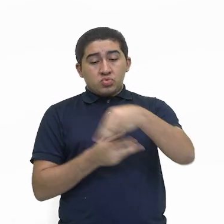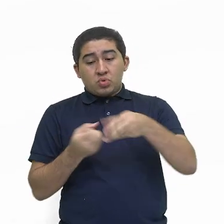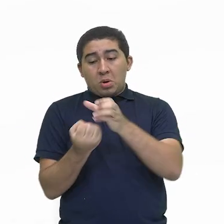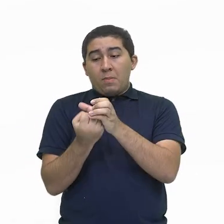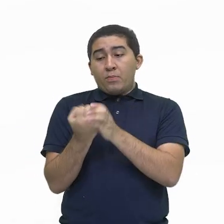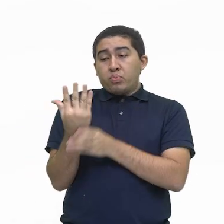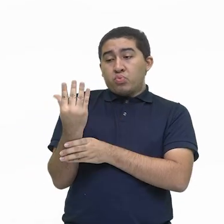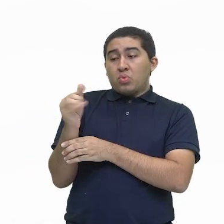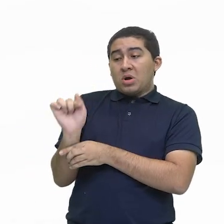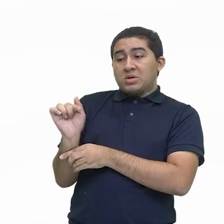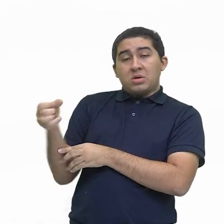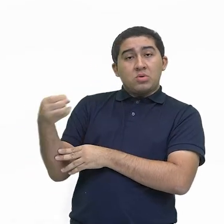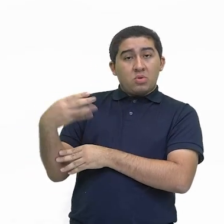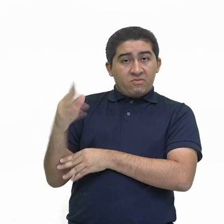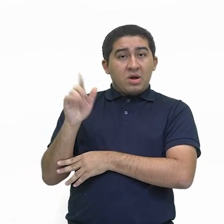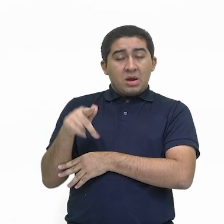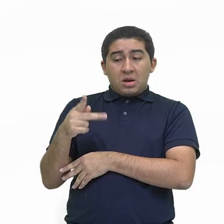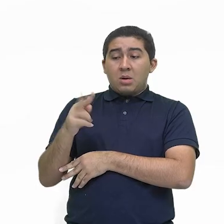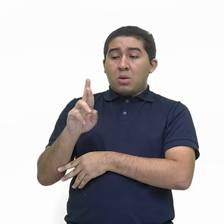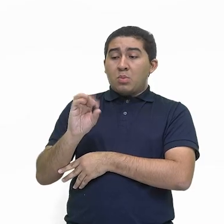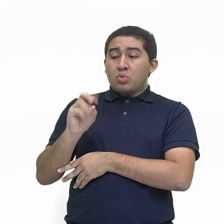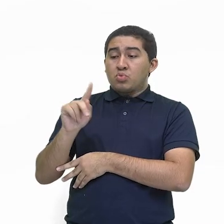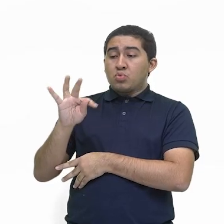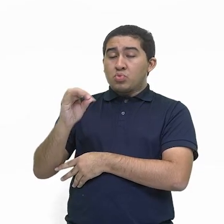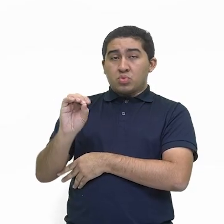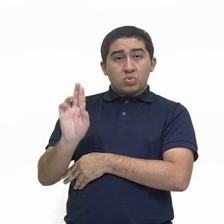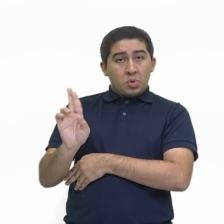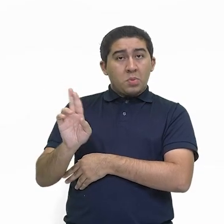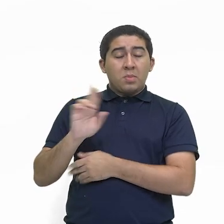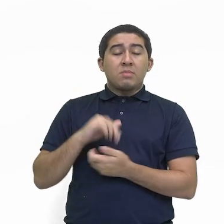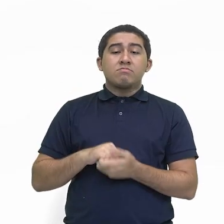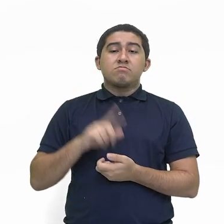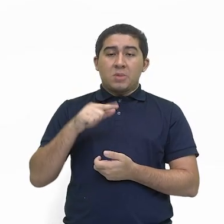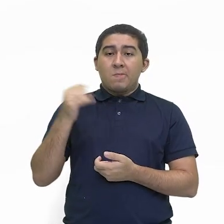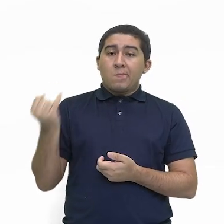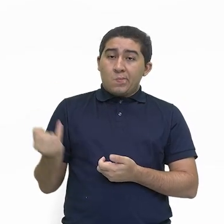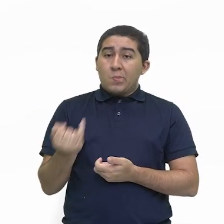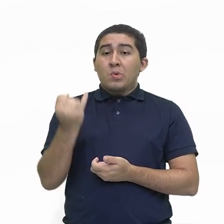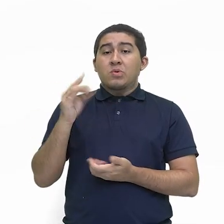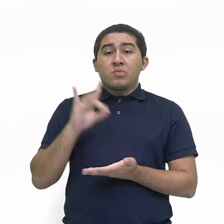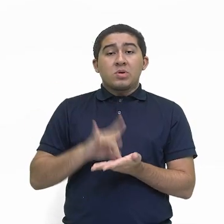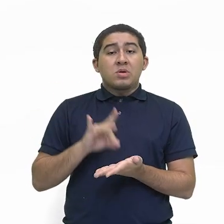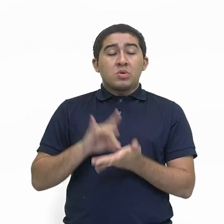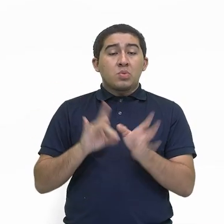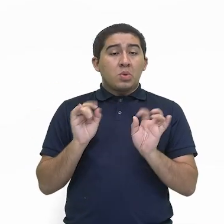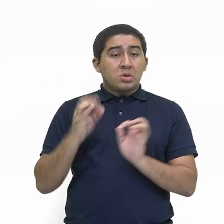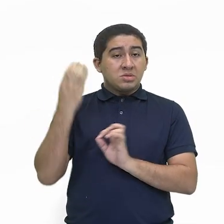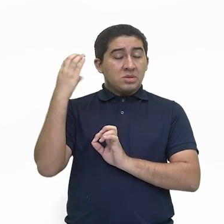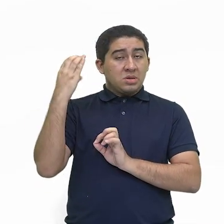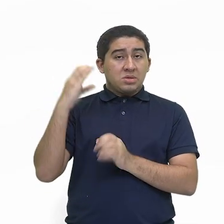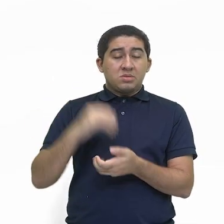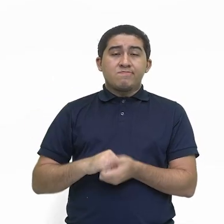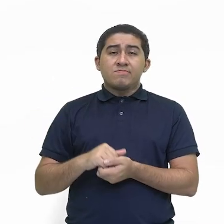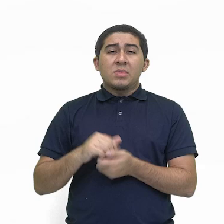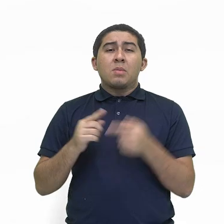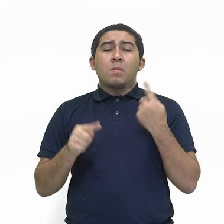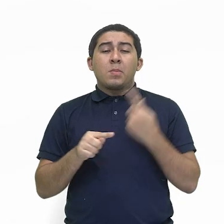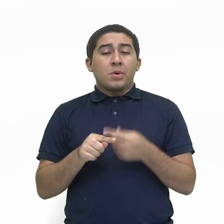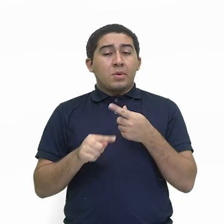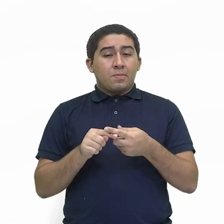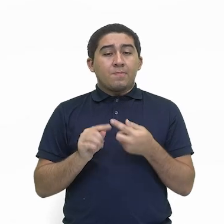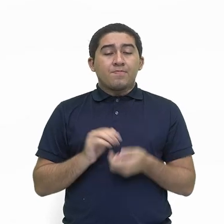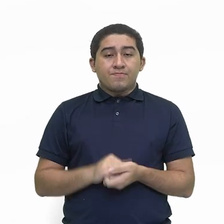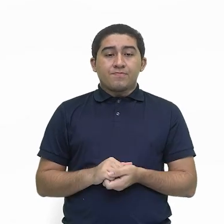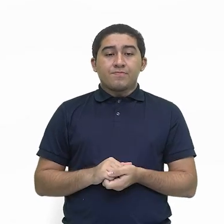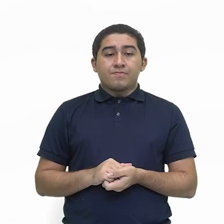partir dos reagentes. Isso foi muito importante, gente, para a ciência. Sabe por quê? Porque